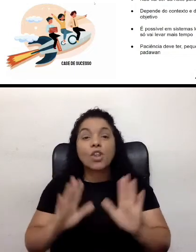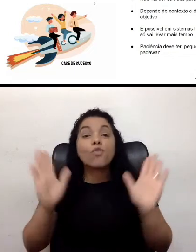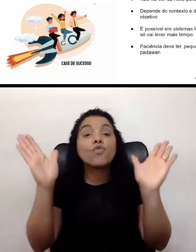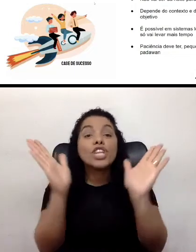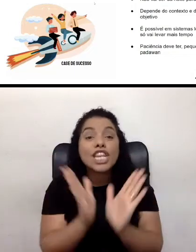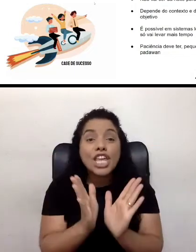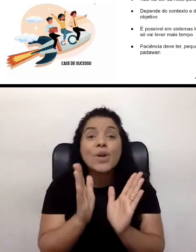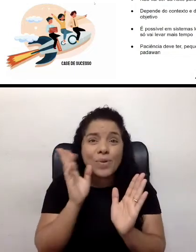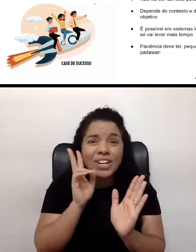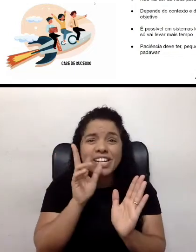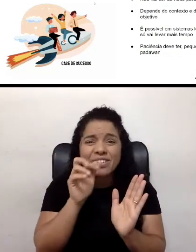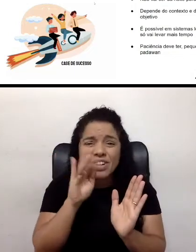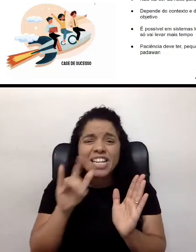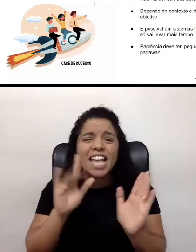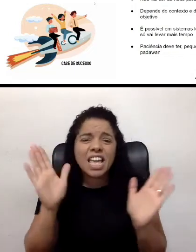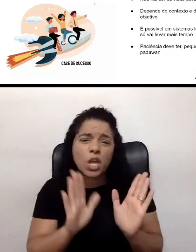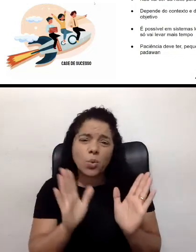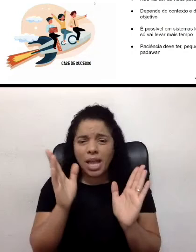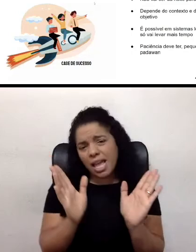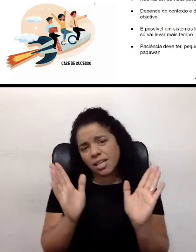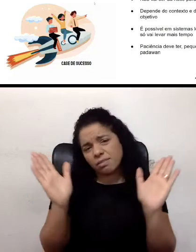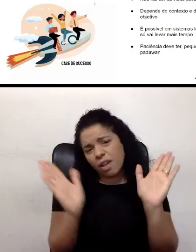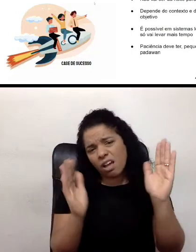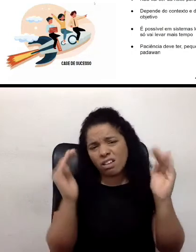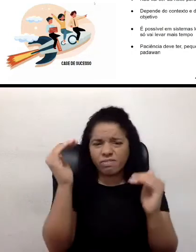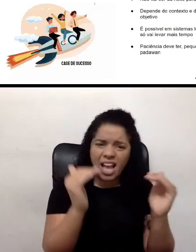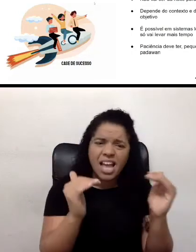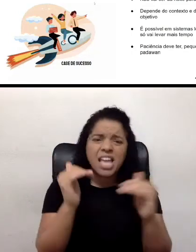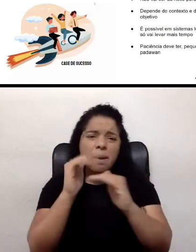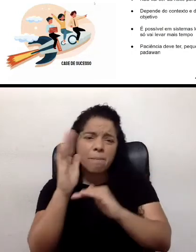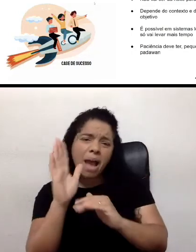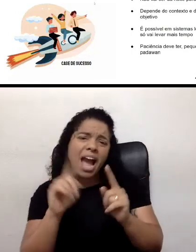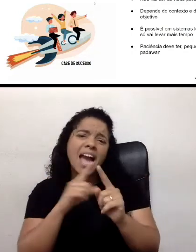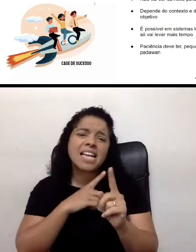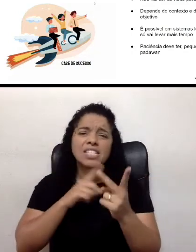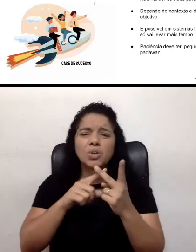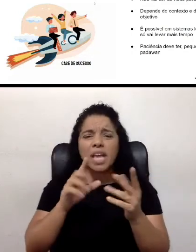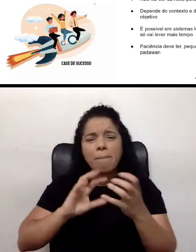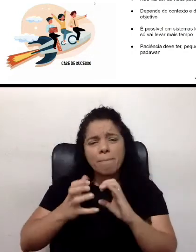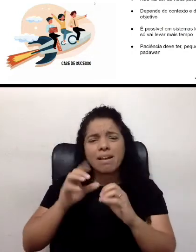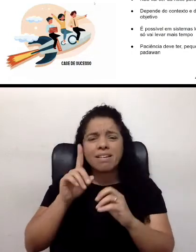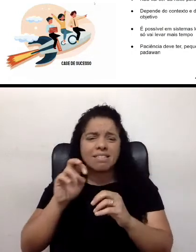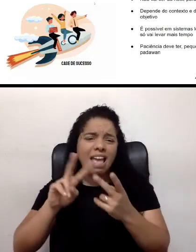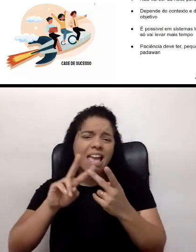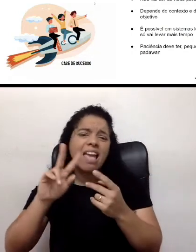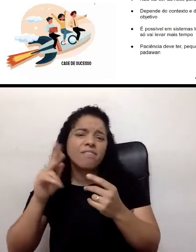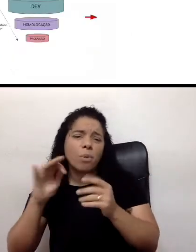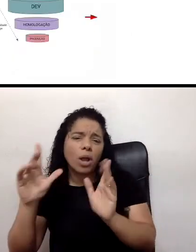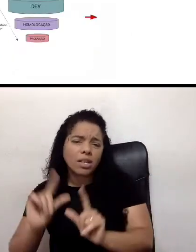né? Mais bugs em dev, vai diminuir na homologação e produção deveria ter menos. Mas e